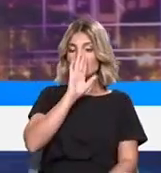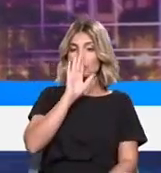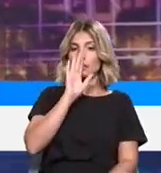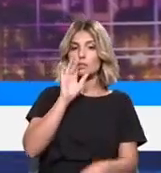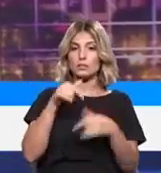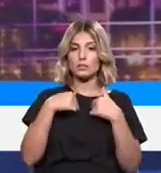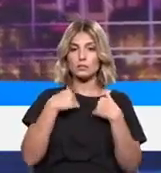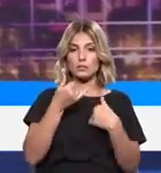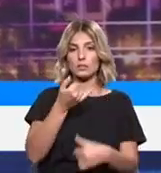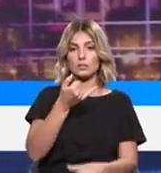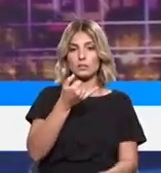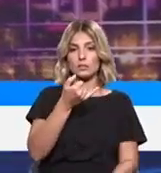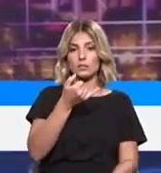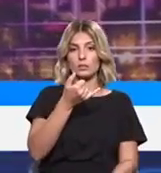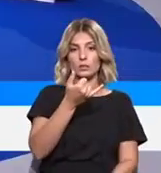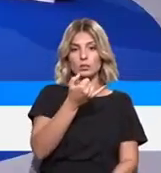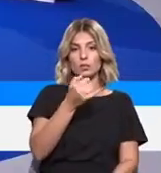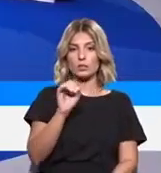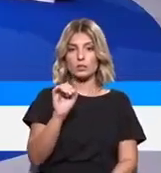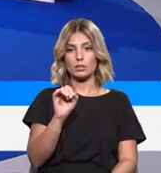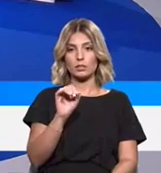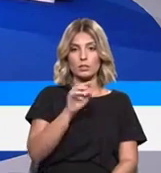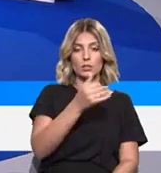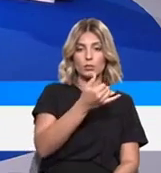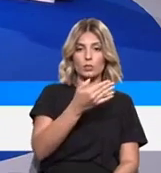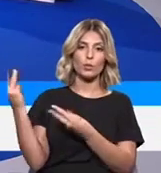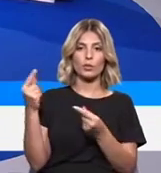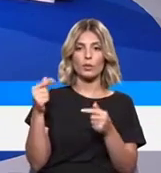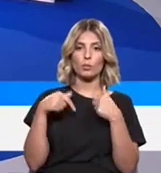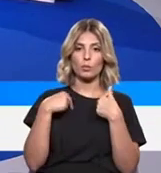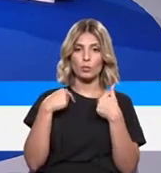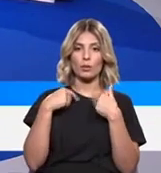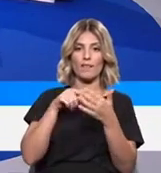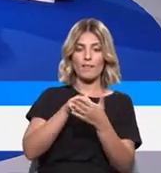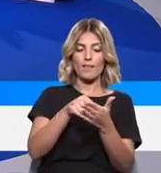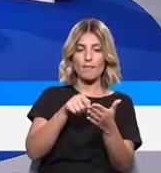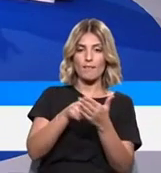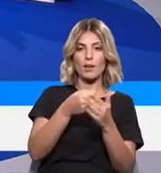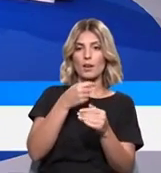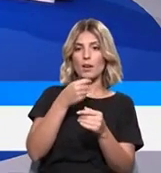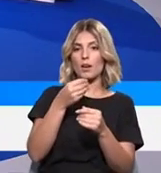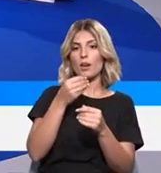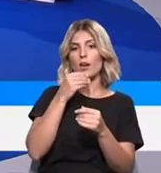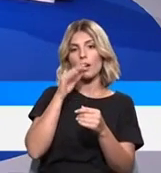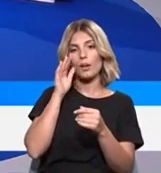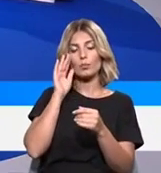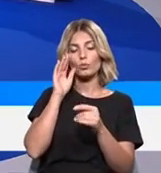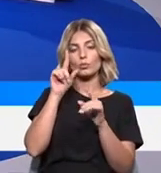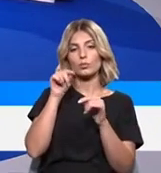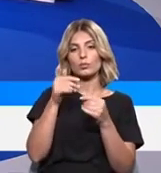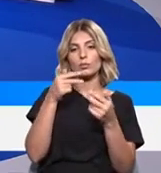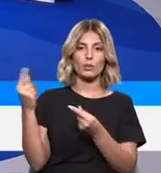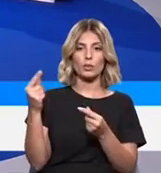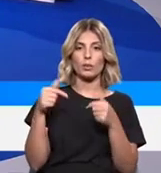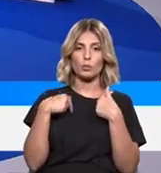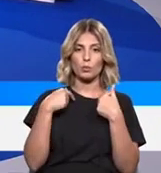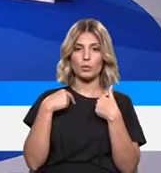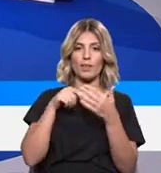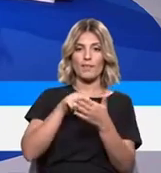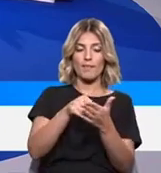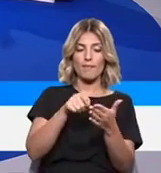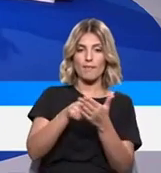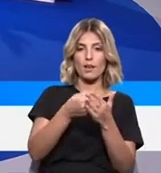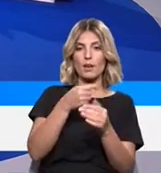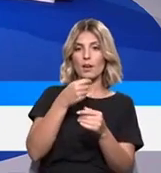Eu ganho 250 270 por ano no partido e já gaj forçar eles para pagarem um almoço e um jantar lá em Lisboa forçar